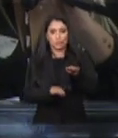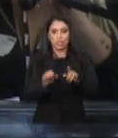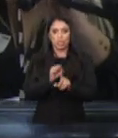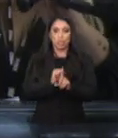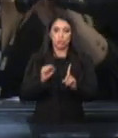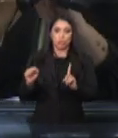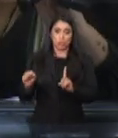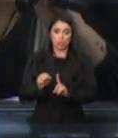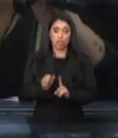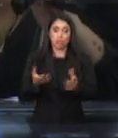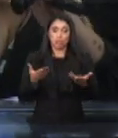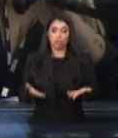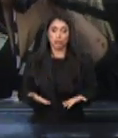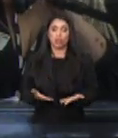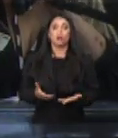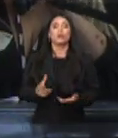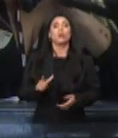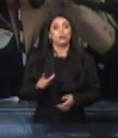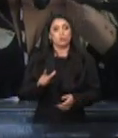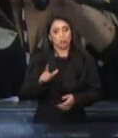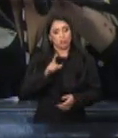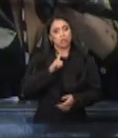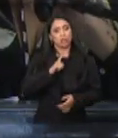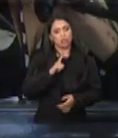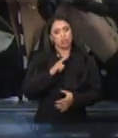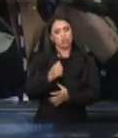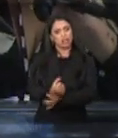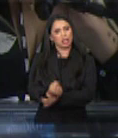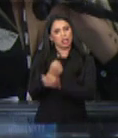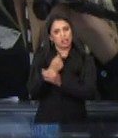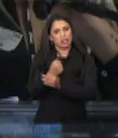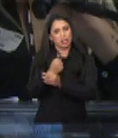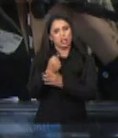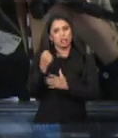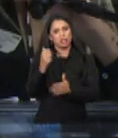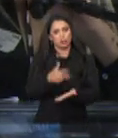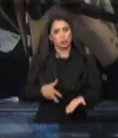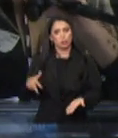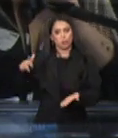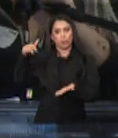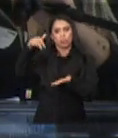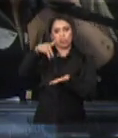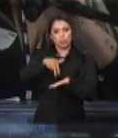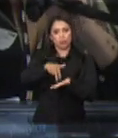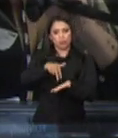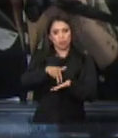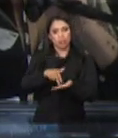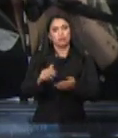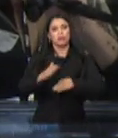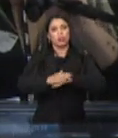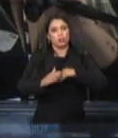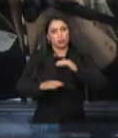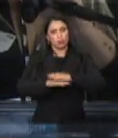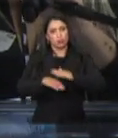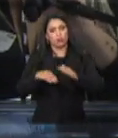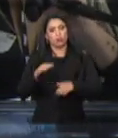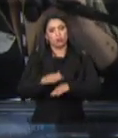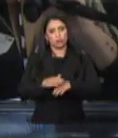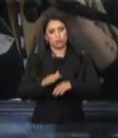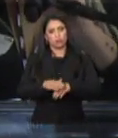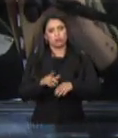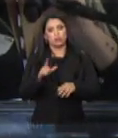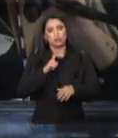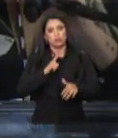é fundamental que se Garanta o seu protagonismo direto na construção implementação e